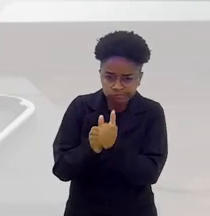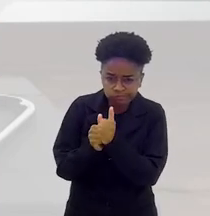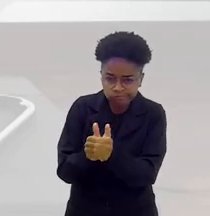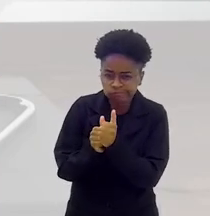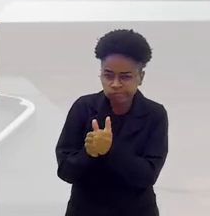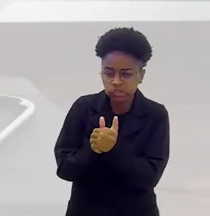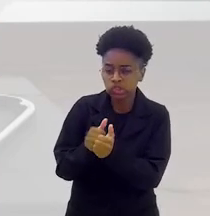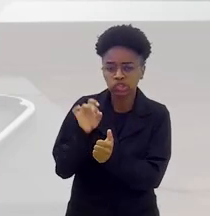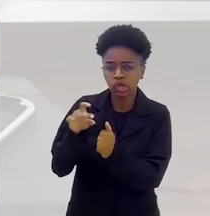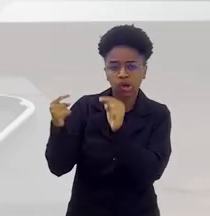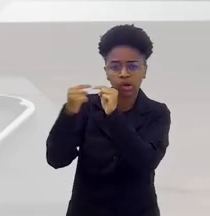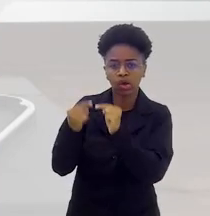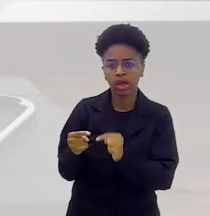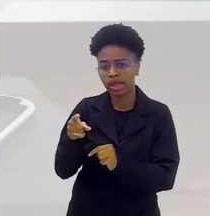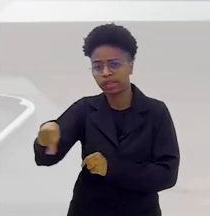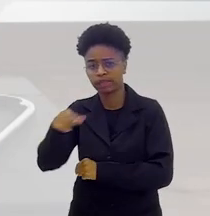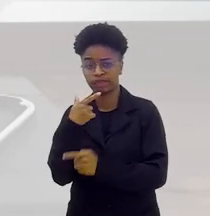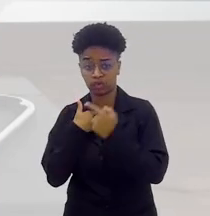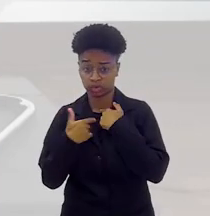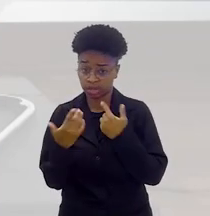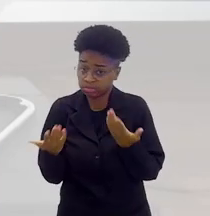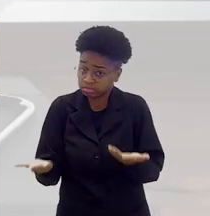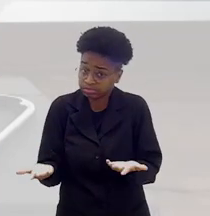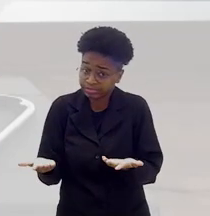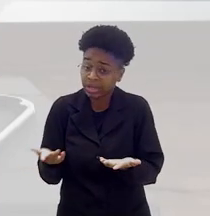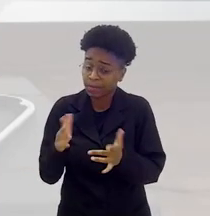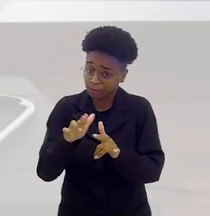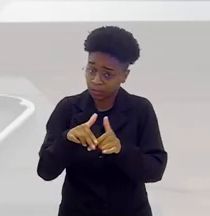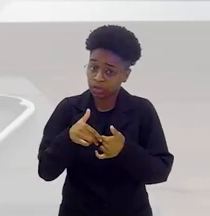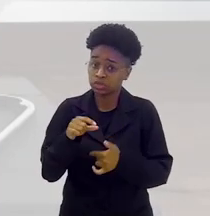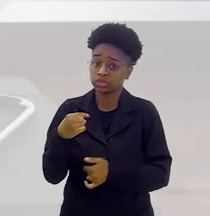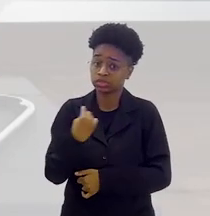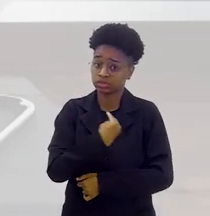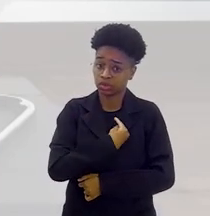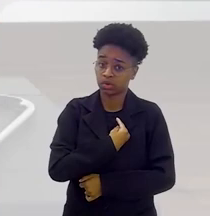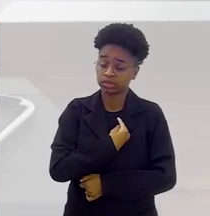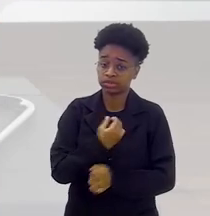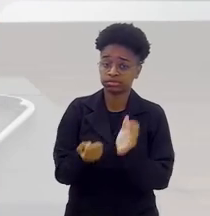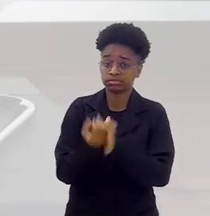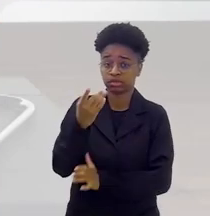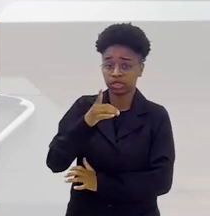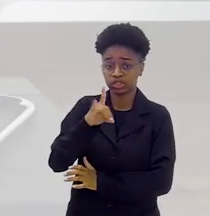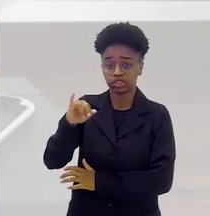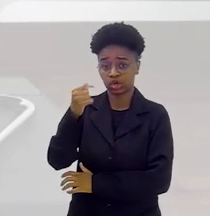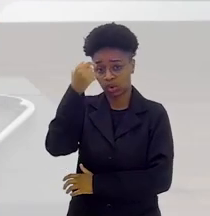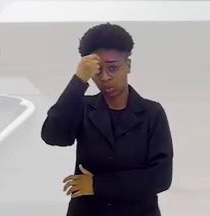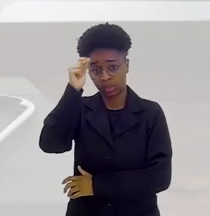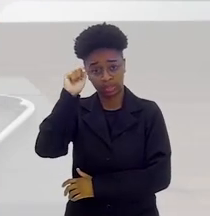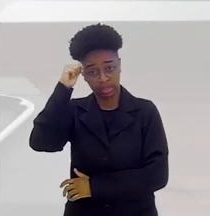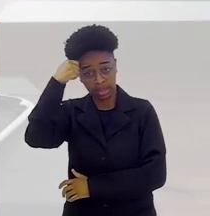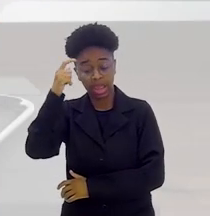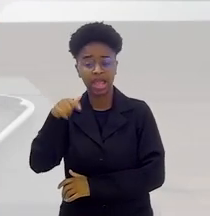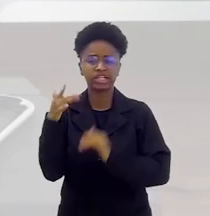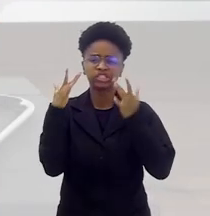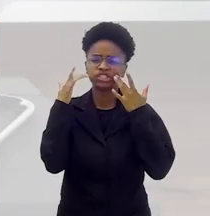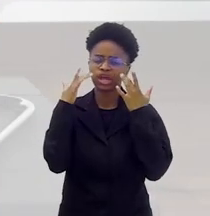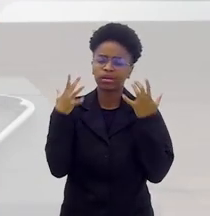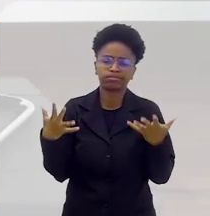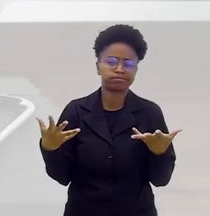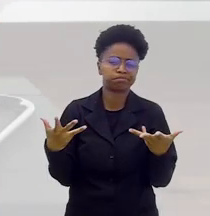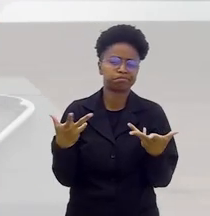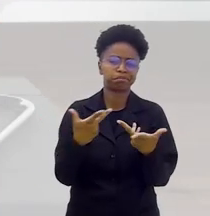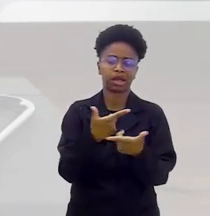ser de acordo com o que eles queriam. Então, aí por isso nós fizemos no Dia da Consciência Negra lá, que ficou um